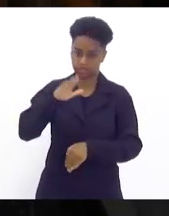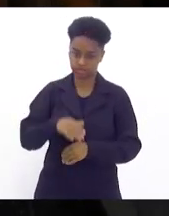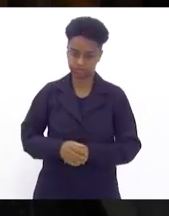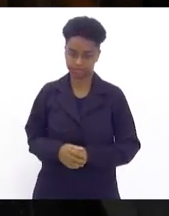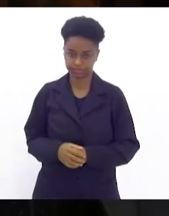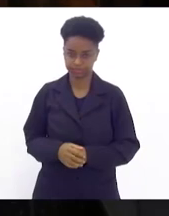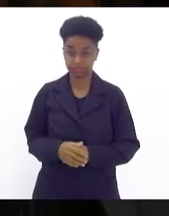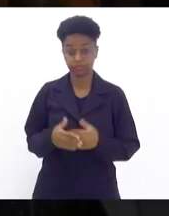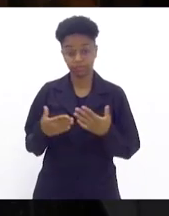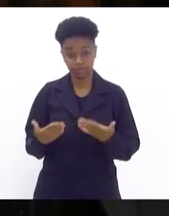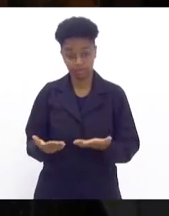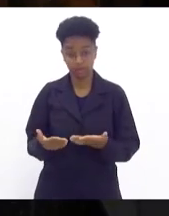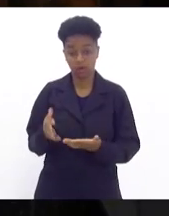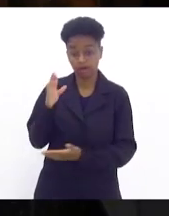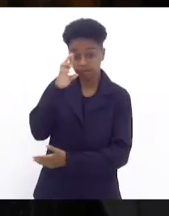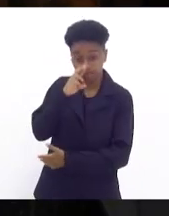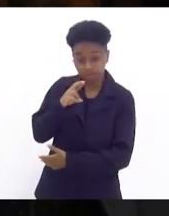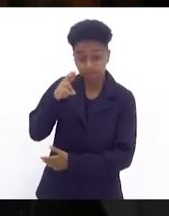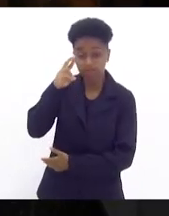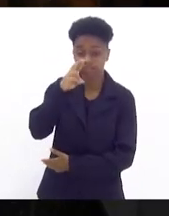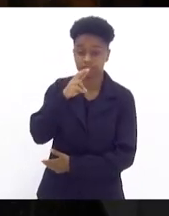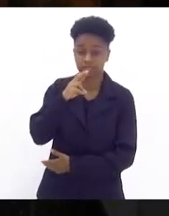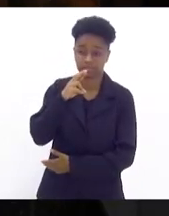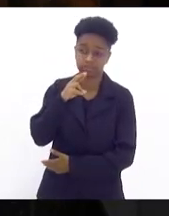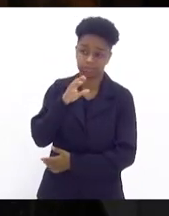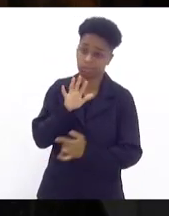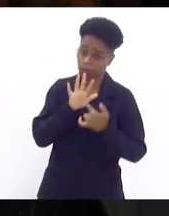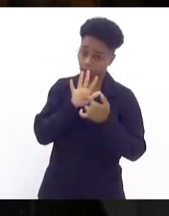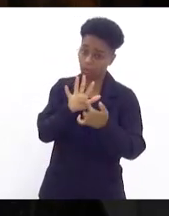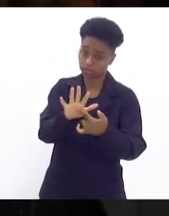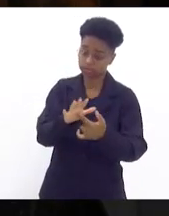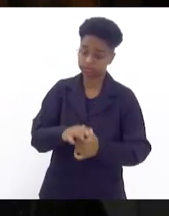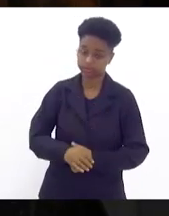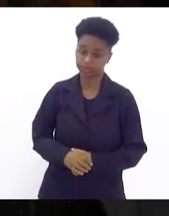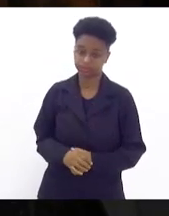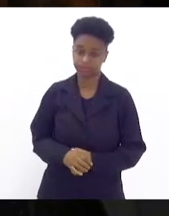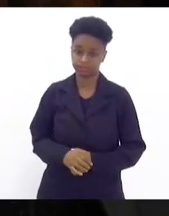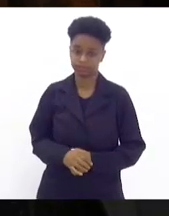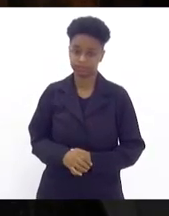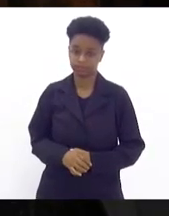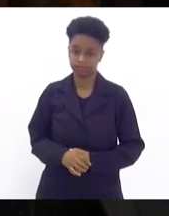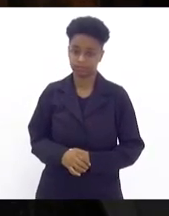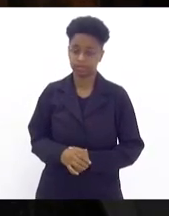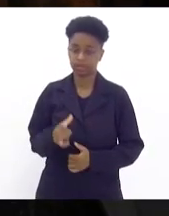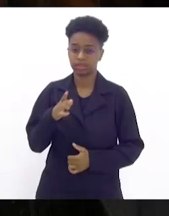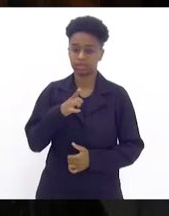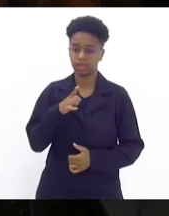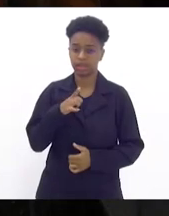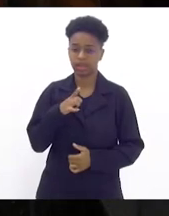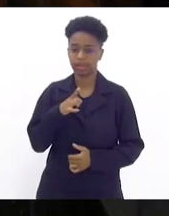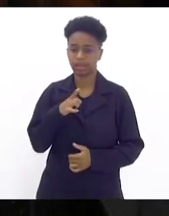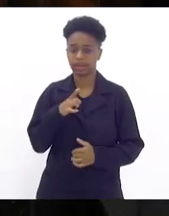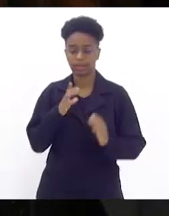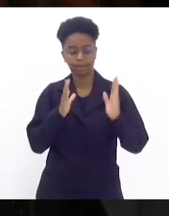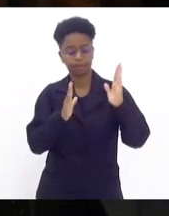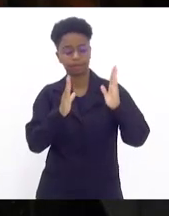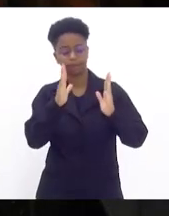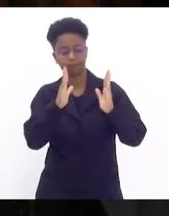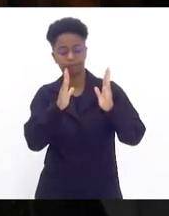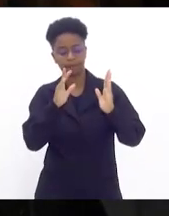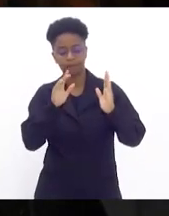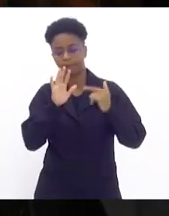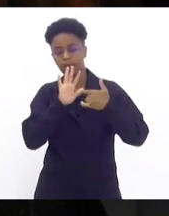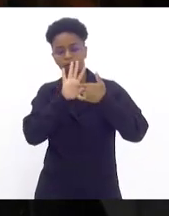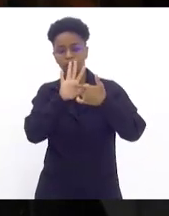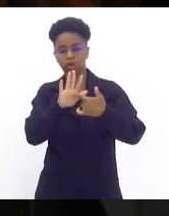arcabouço fiscal que não me deixa mentir em uma previsão brutal de crescimento da